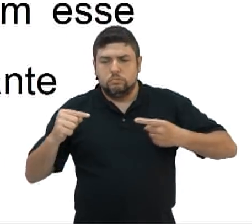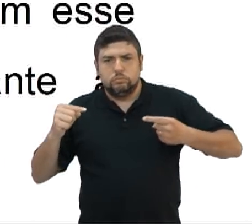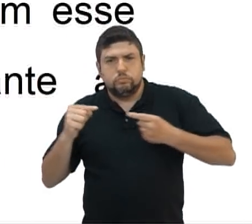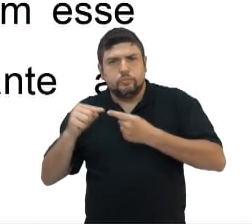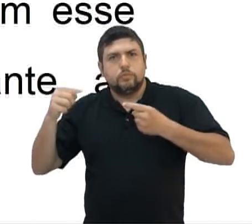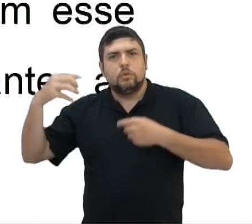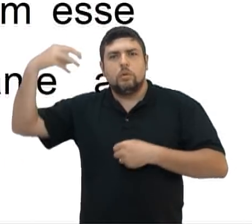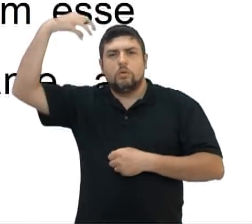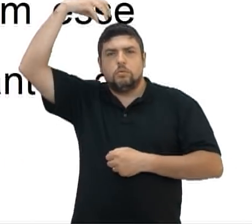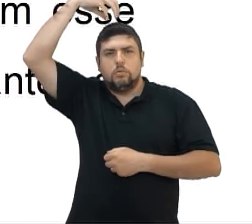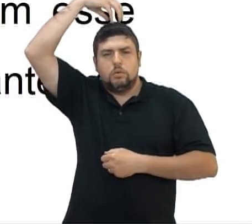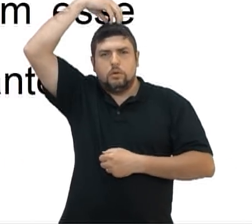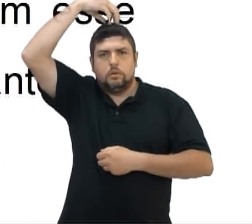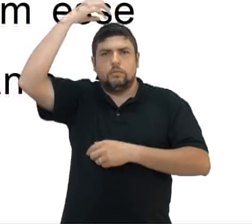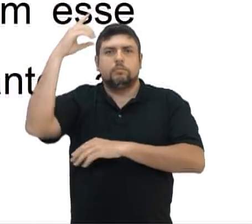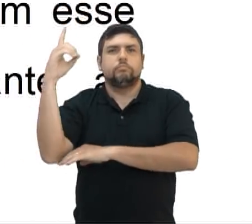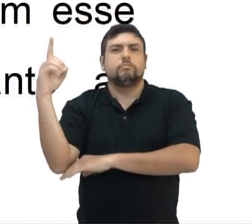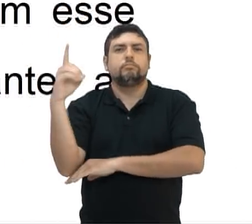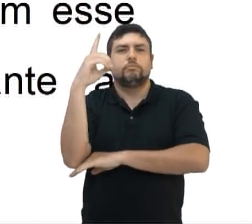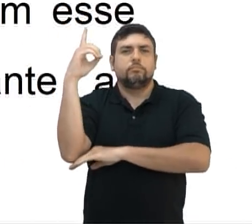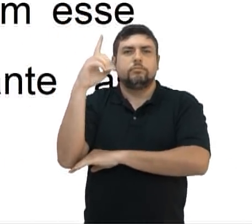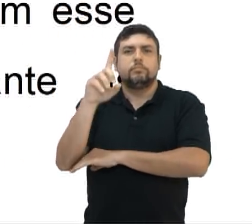era o símbolo do rei Davi.